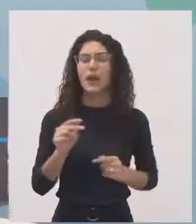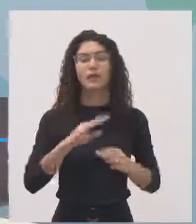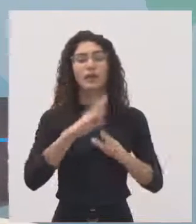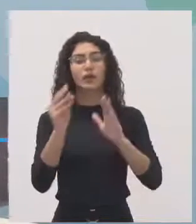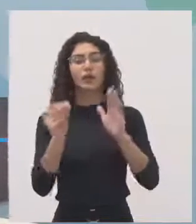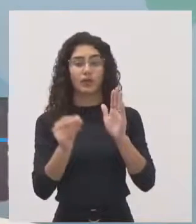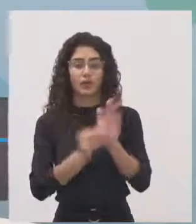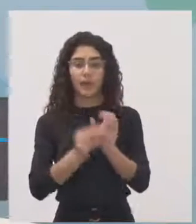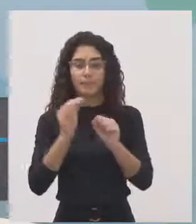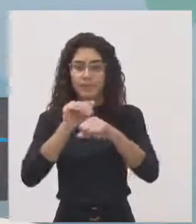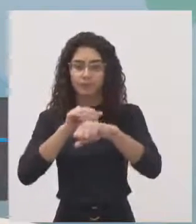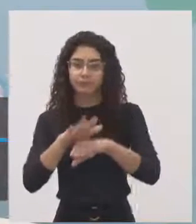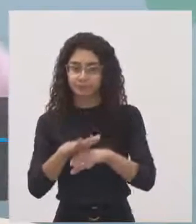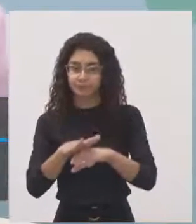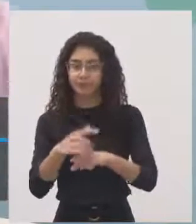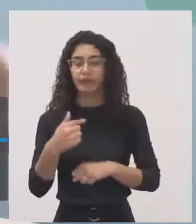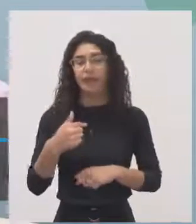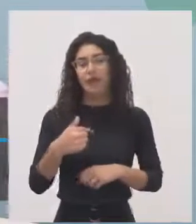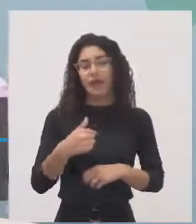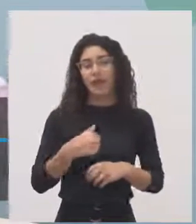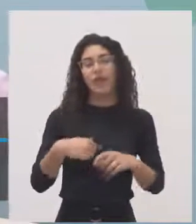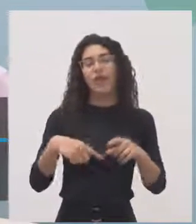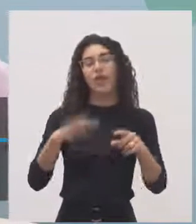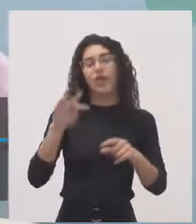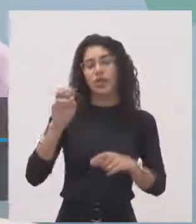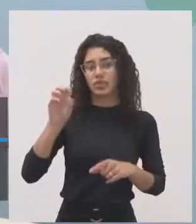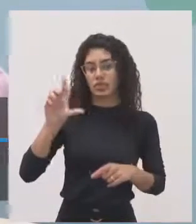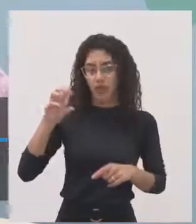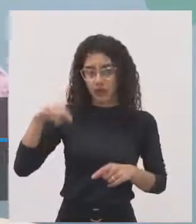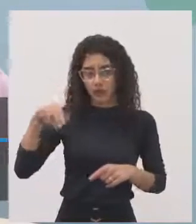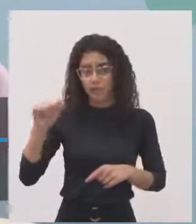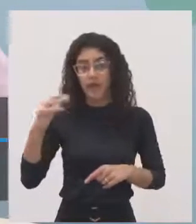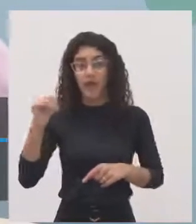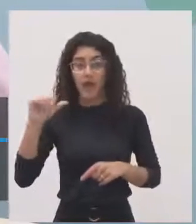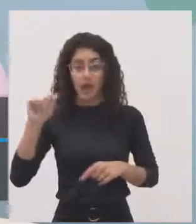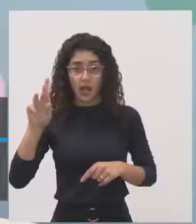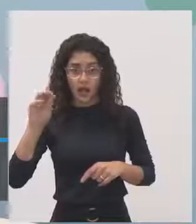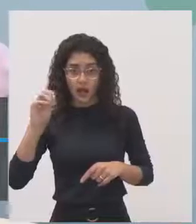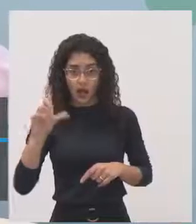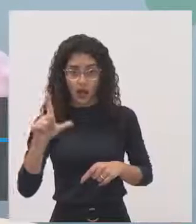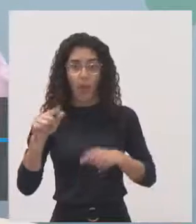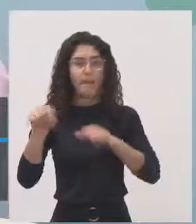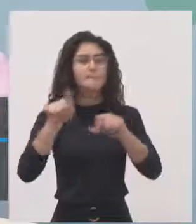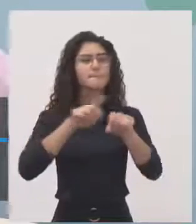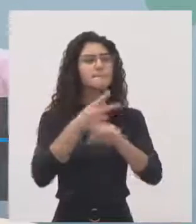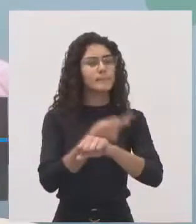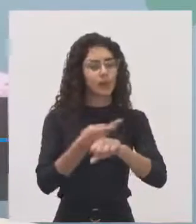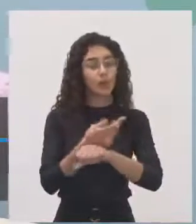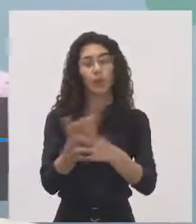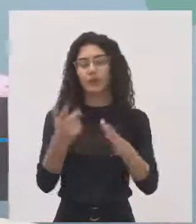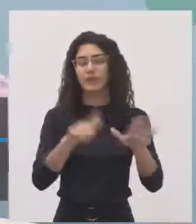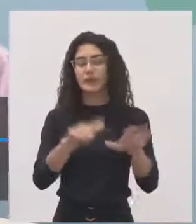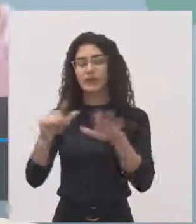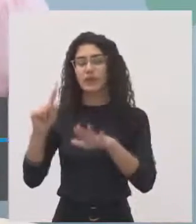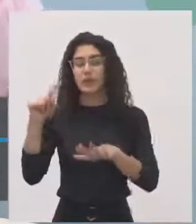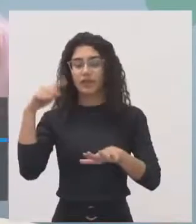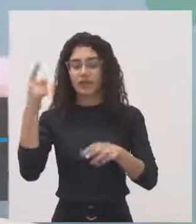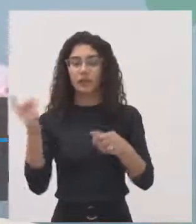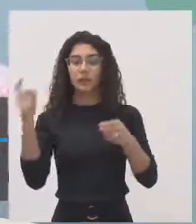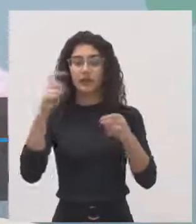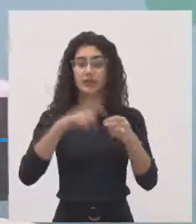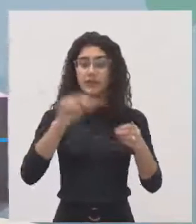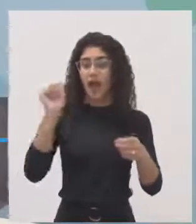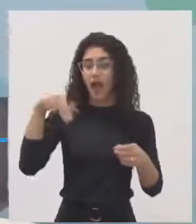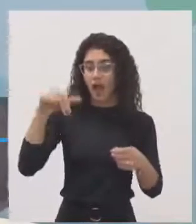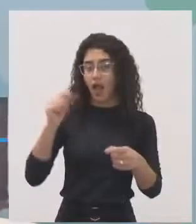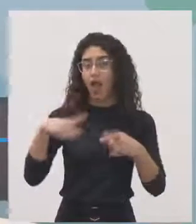assim uma sugestão, eu até uma Carol, a gente vai atrás, né, do recurso. Semana que vem, por exemplo, a gente vai trazer a Khan Academy.